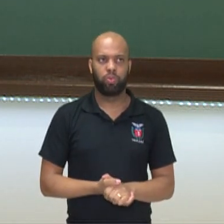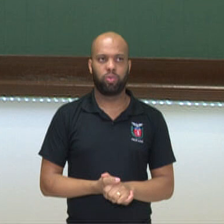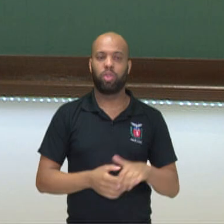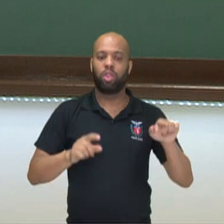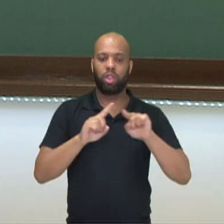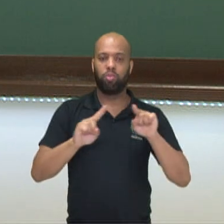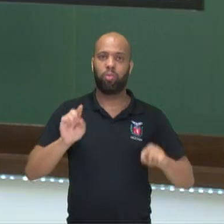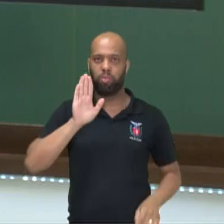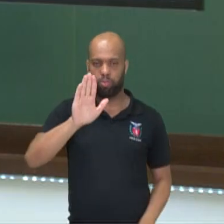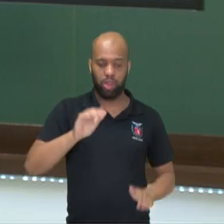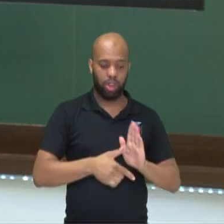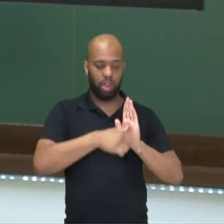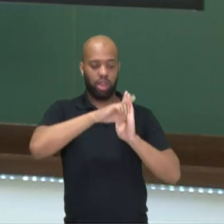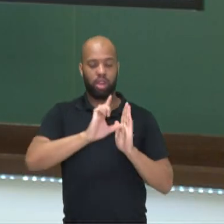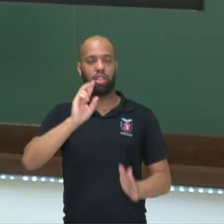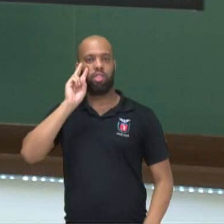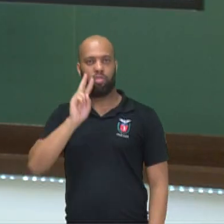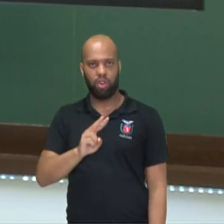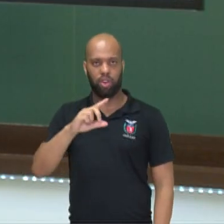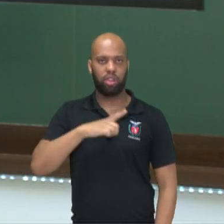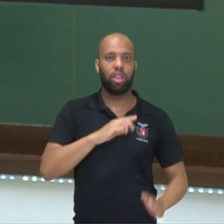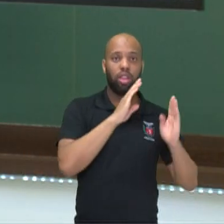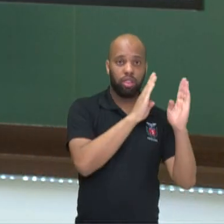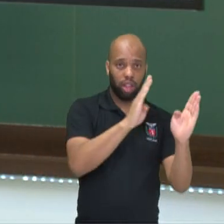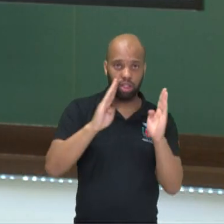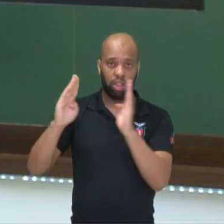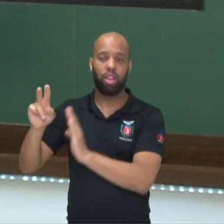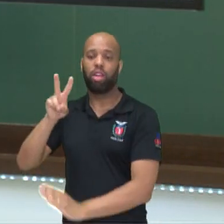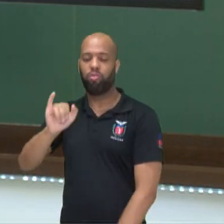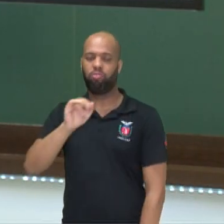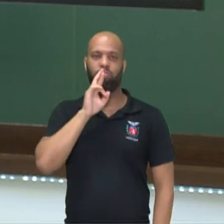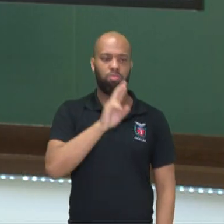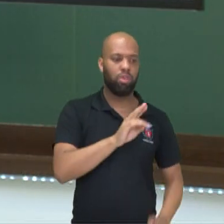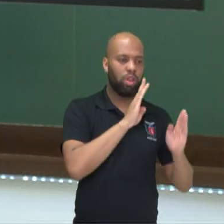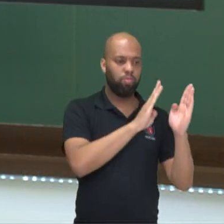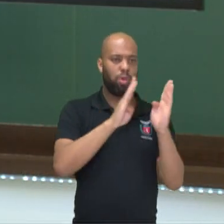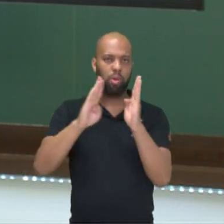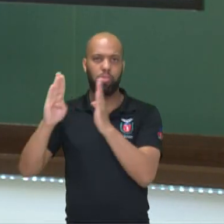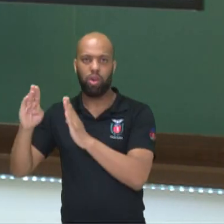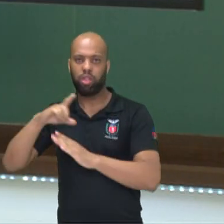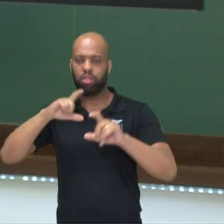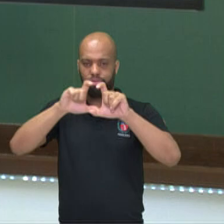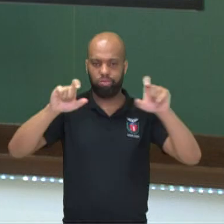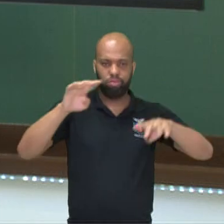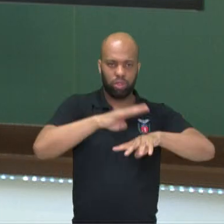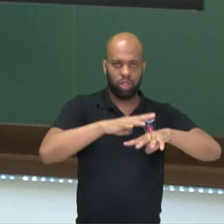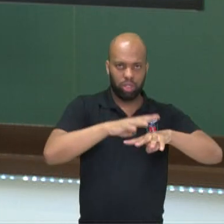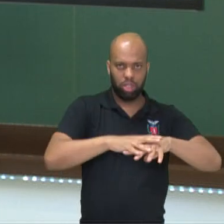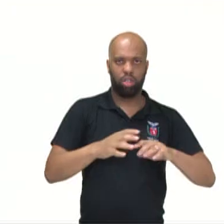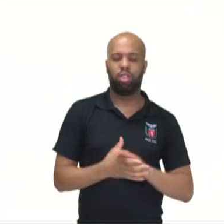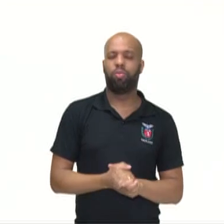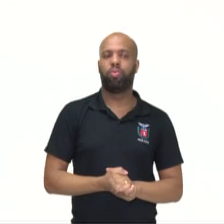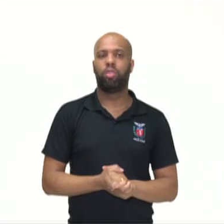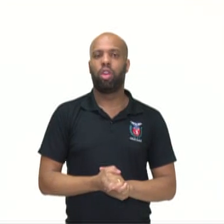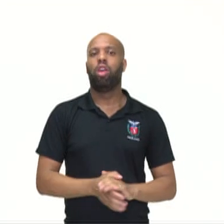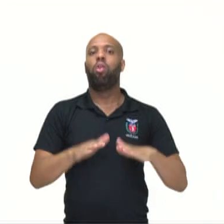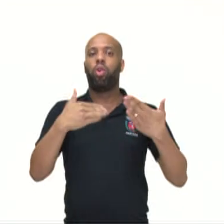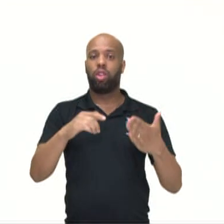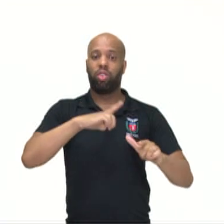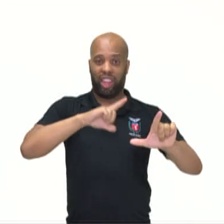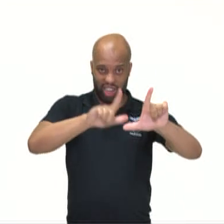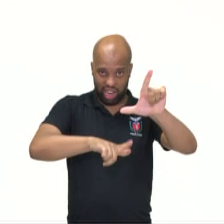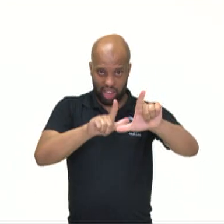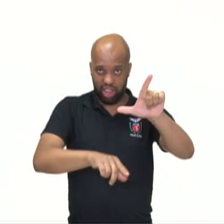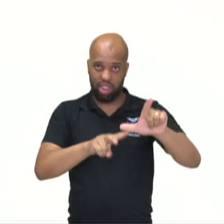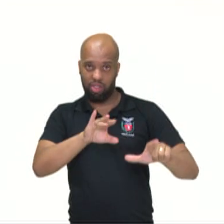Mas antes, dá uma olhada. Em cada etapa resolvemos as operações na ordem que aparecem, isso eu já disse para você. Ao substituir as variáveis